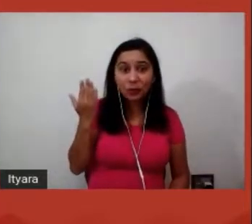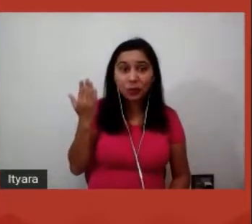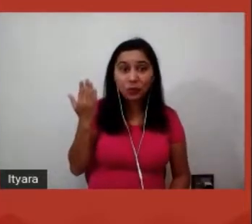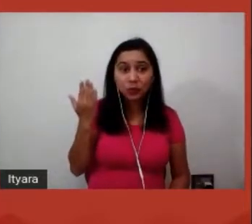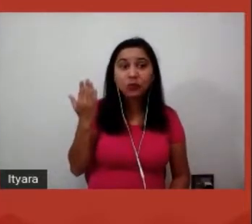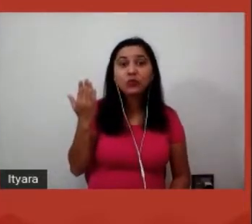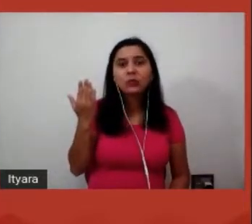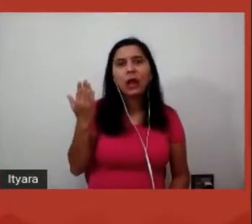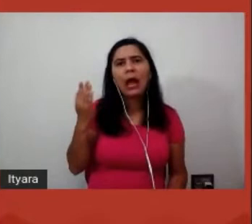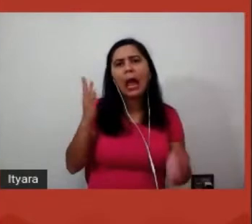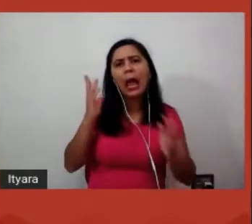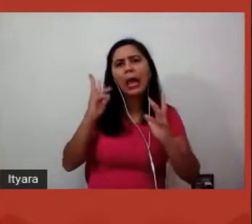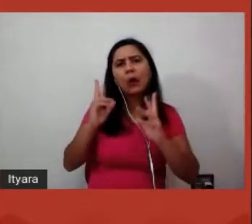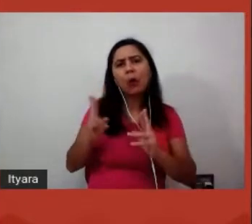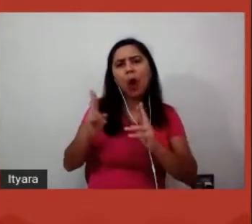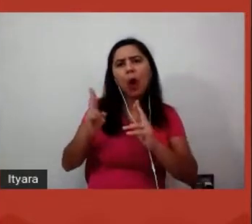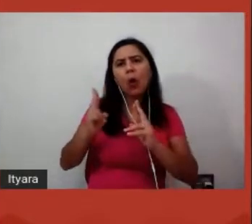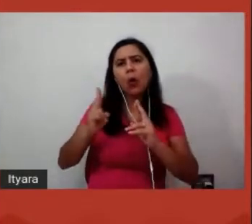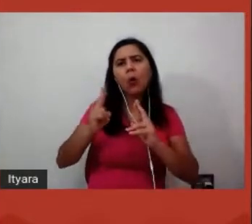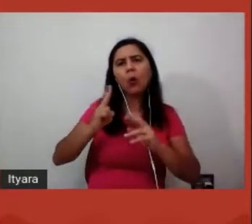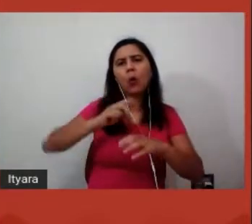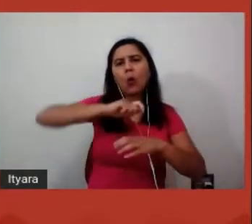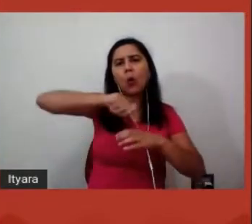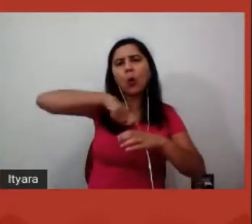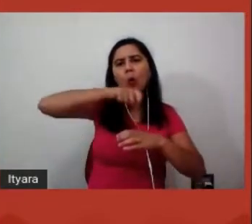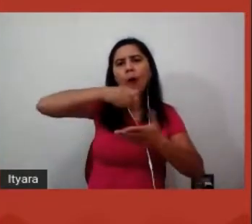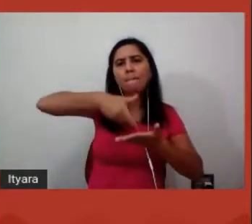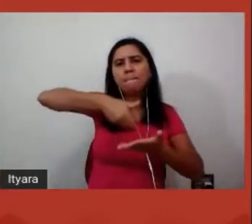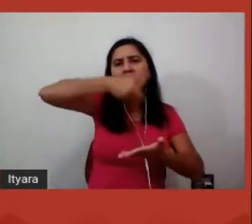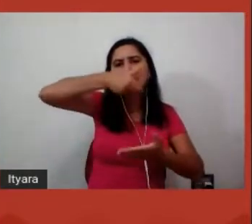é que nem um mingau duro.